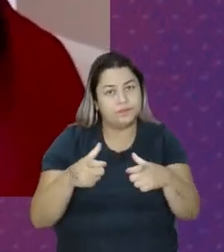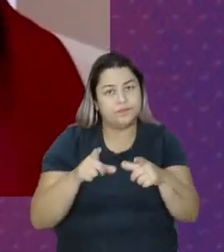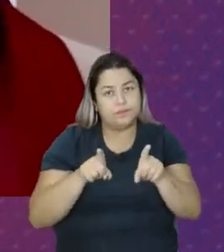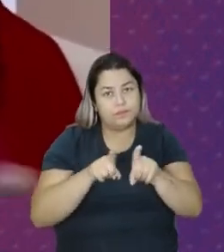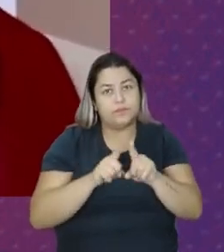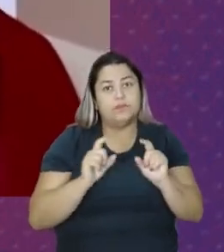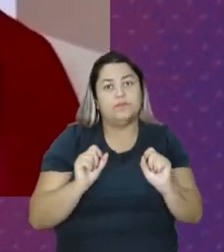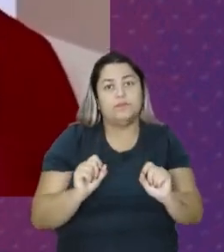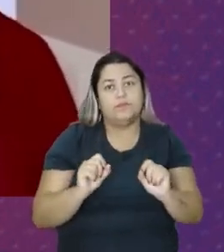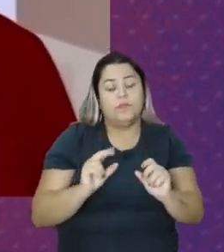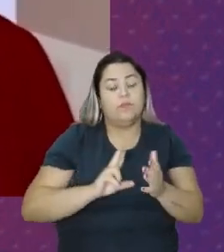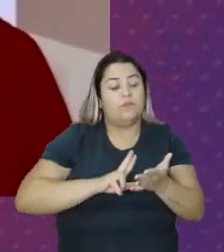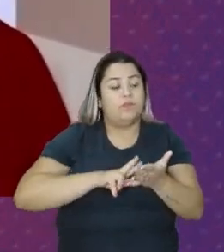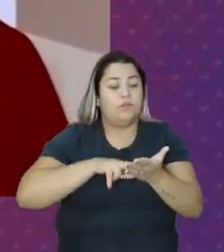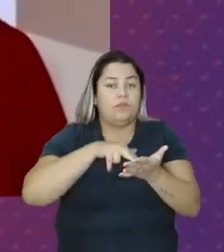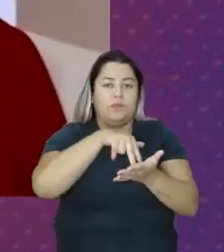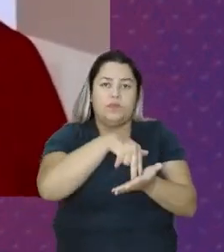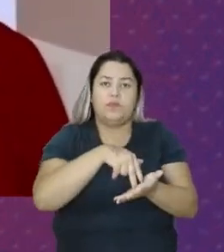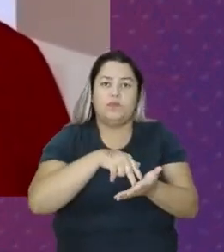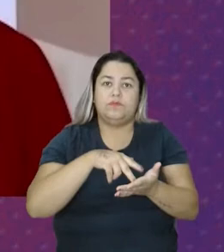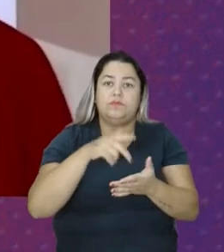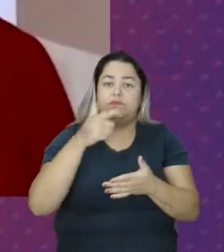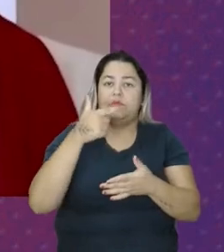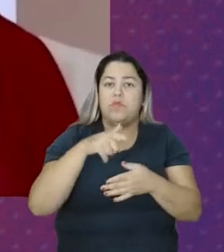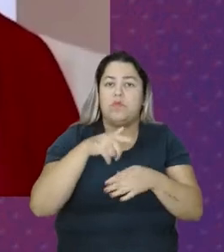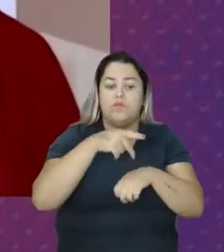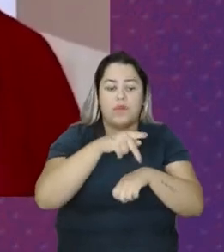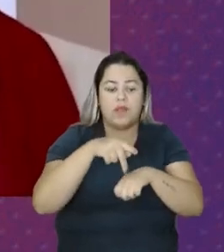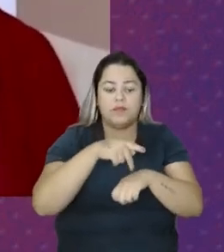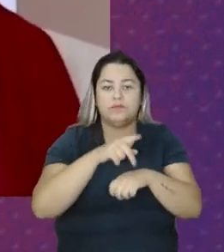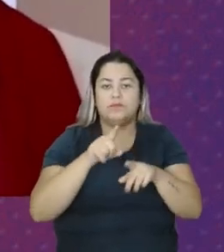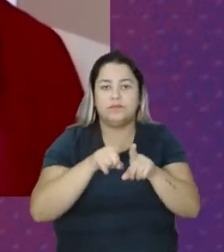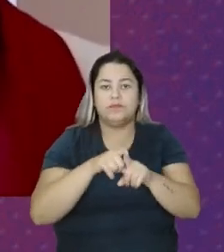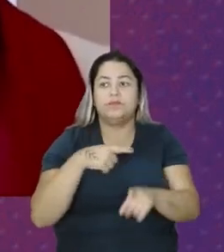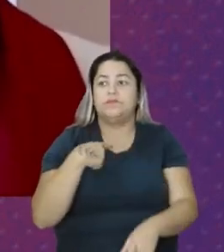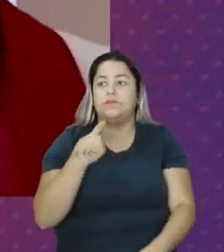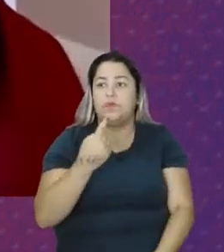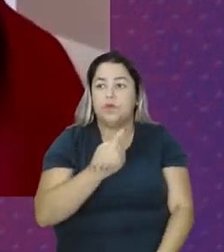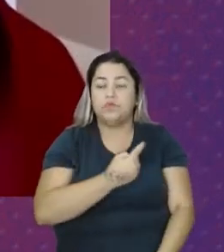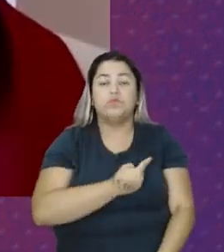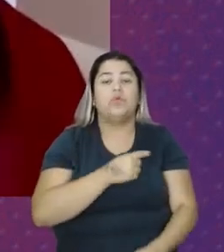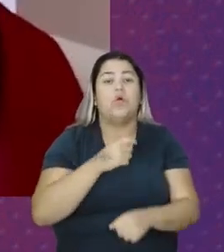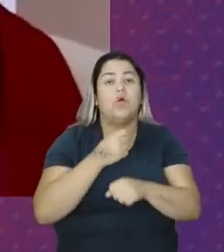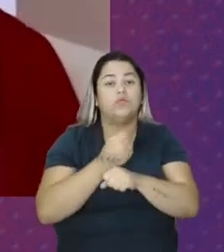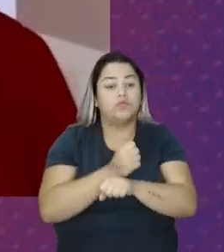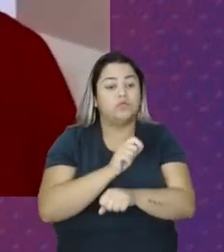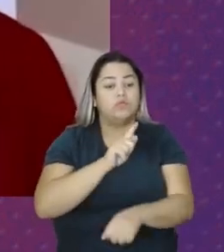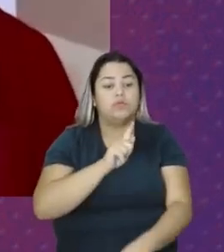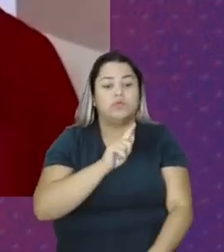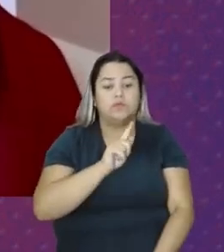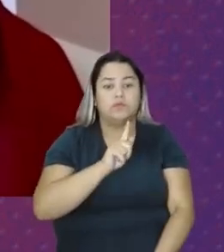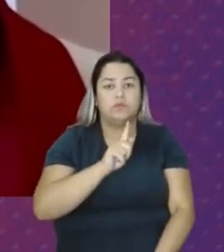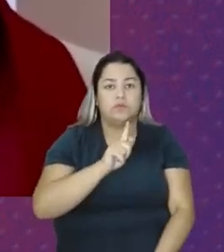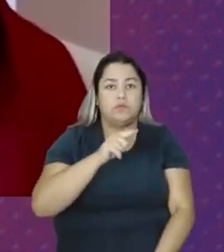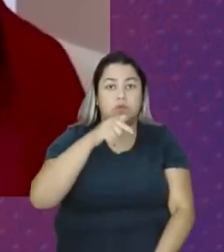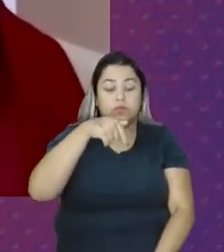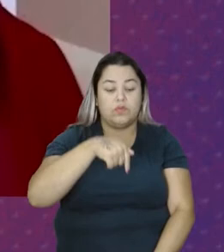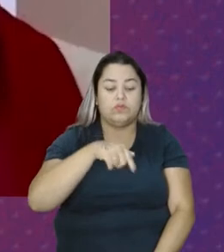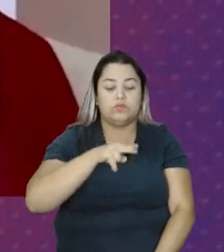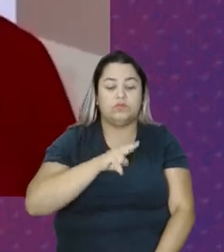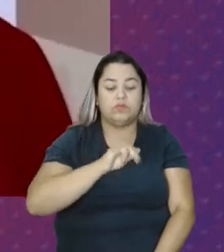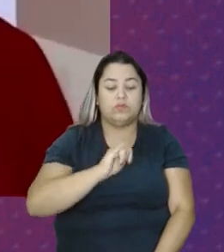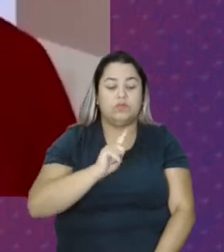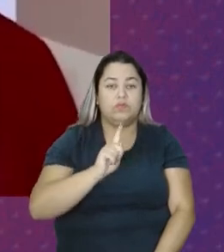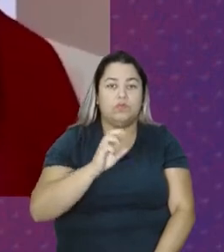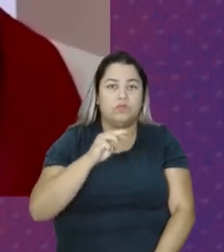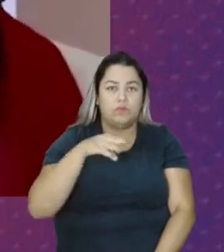absolutamente de resistência no interior do nosso país, que são os nossos quilombos, tanto os urbanos quanto os quilombos que nós